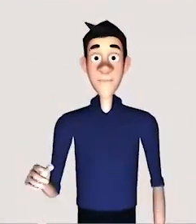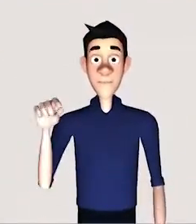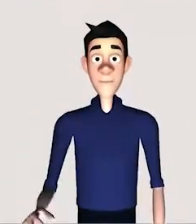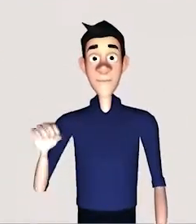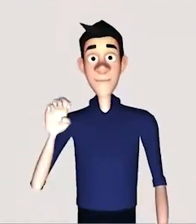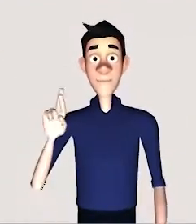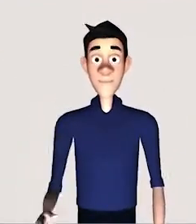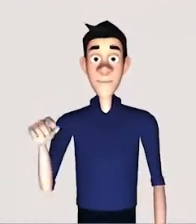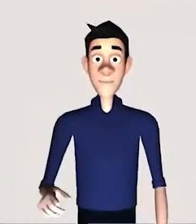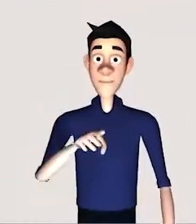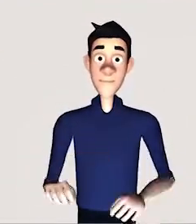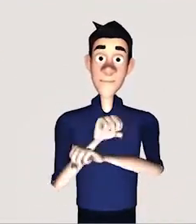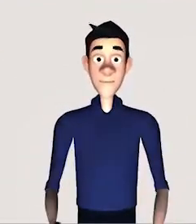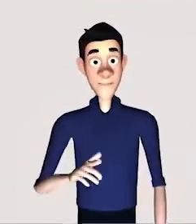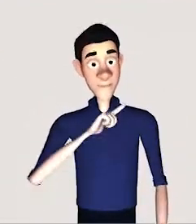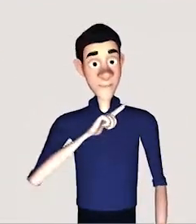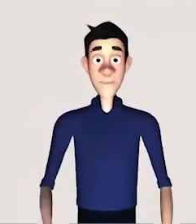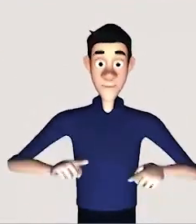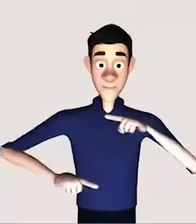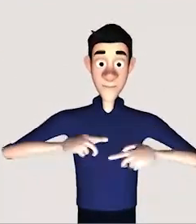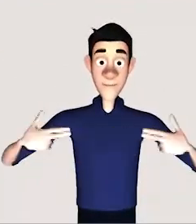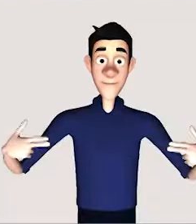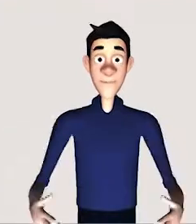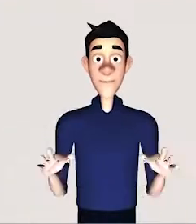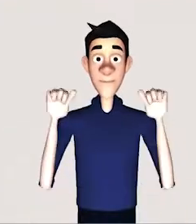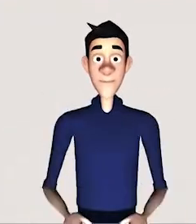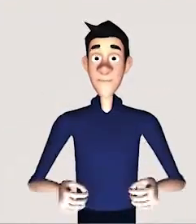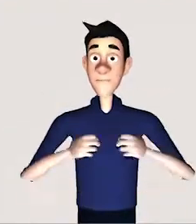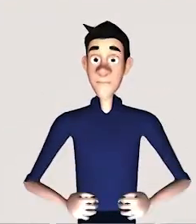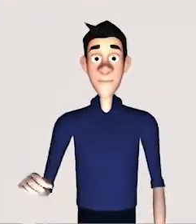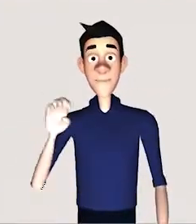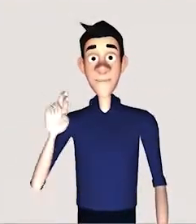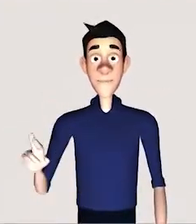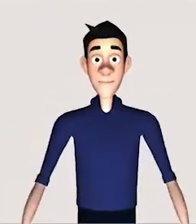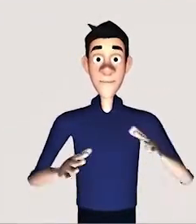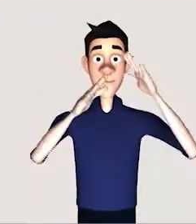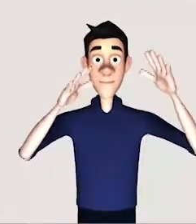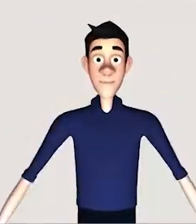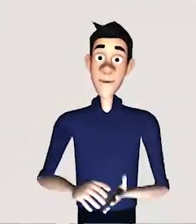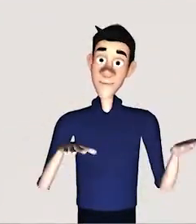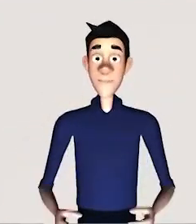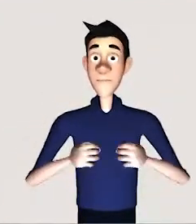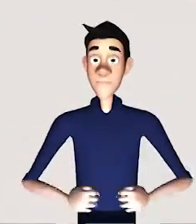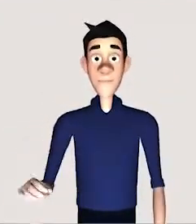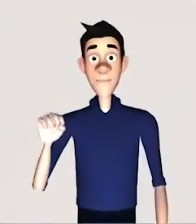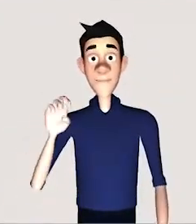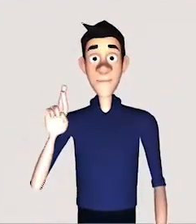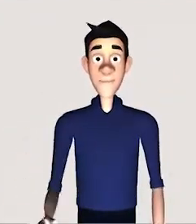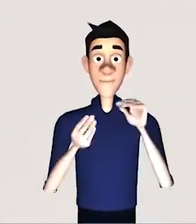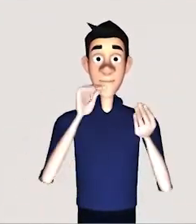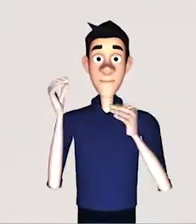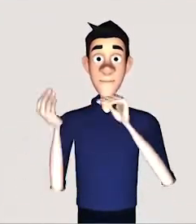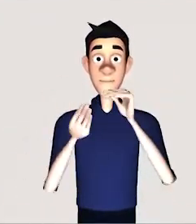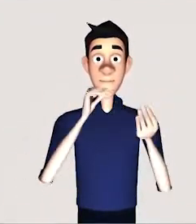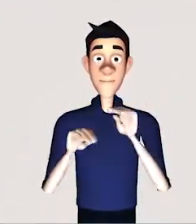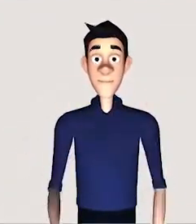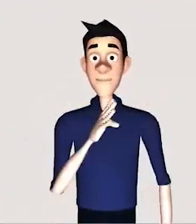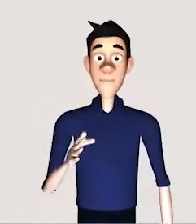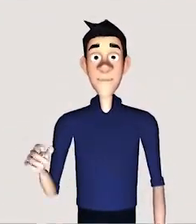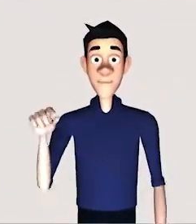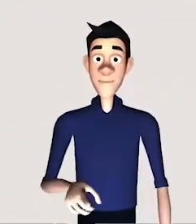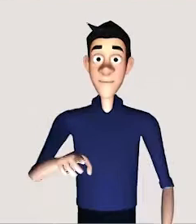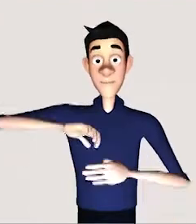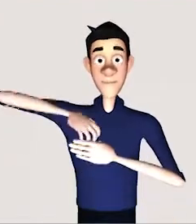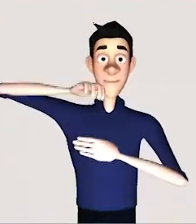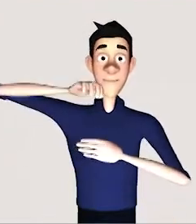ponto de vista institucional e também que sejam divulgados. As pessoas precisam ter o resultado